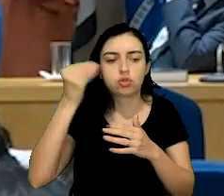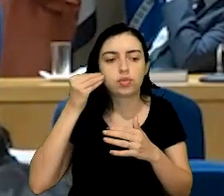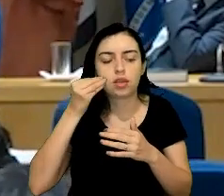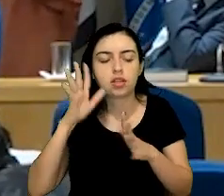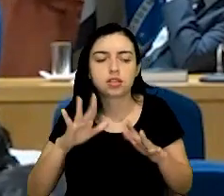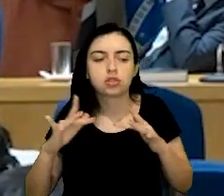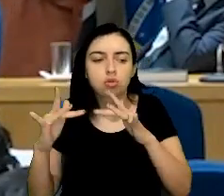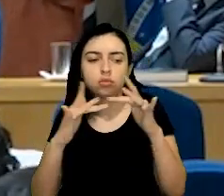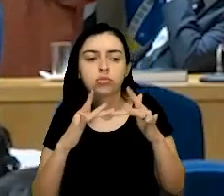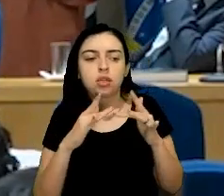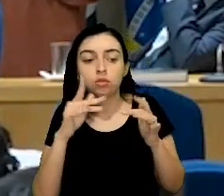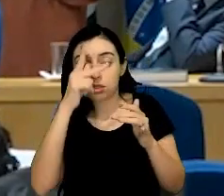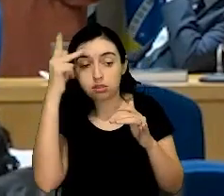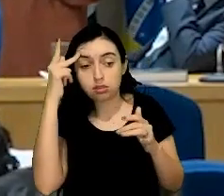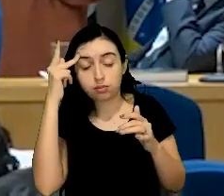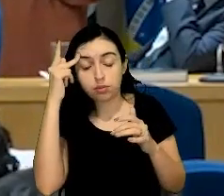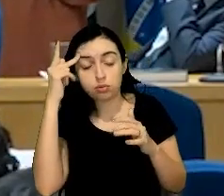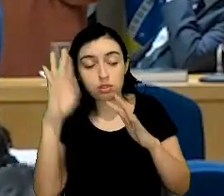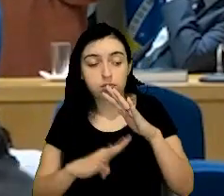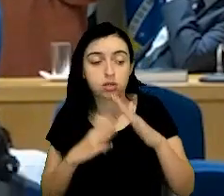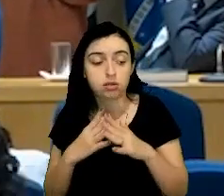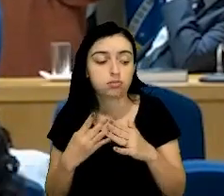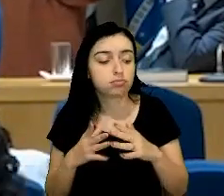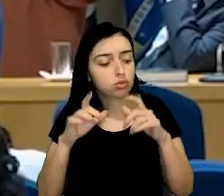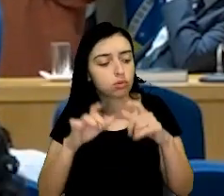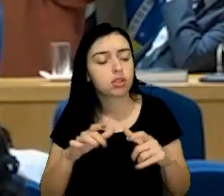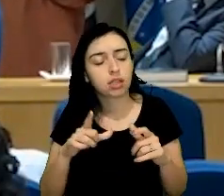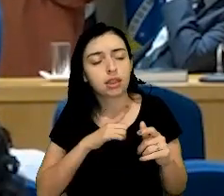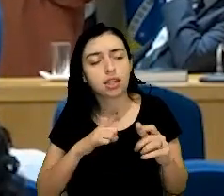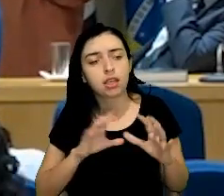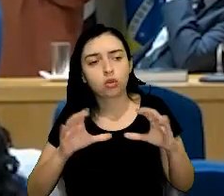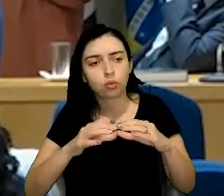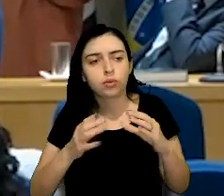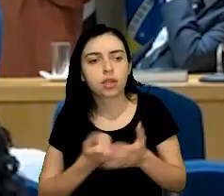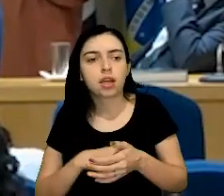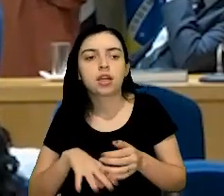são lugares onde já existiam comunidades sírio-libanesas no Brasil